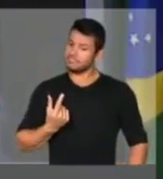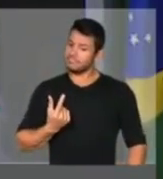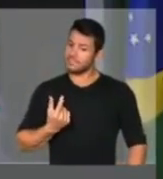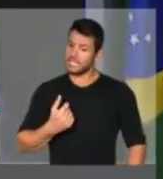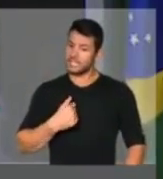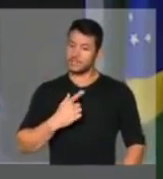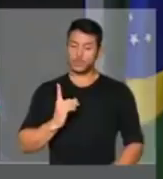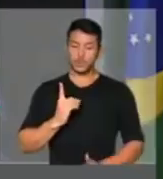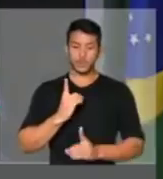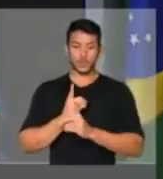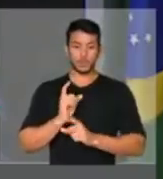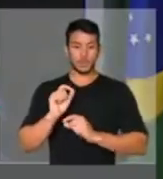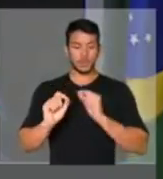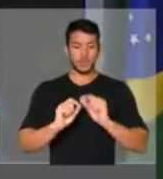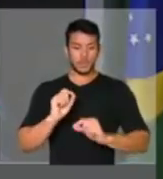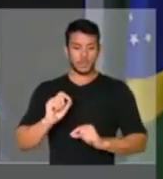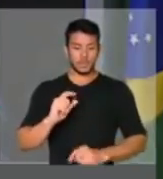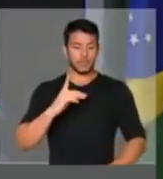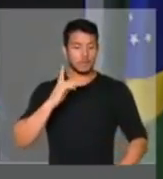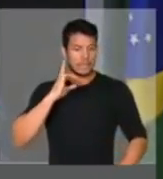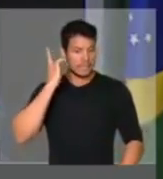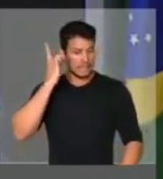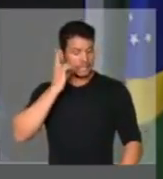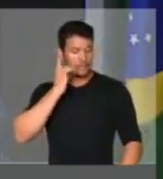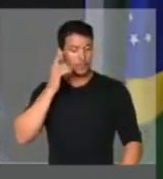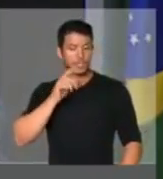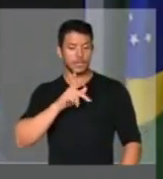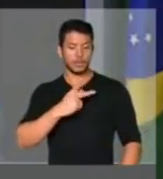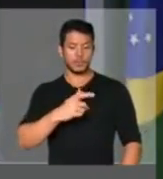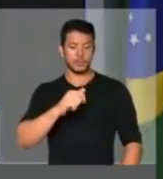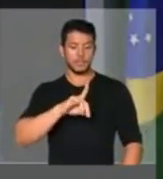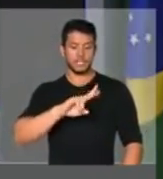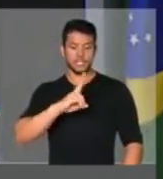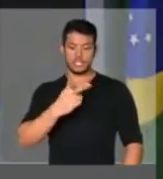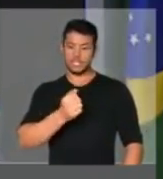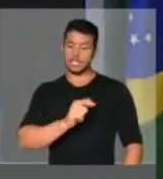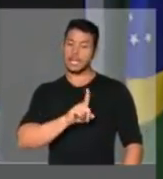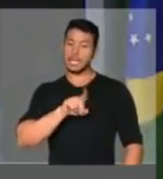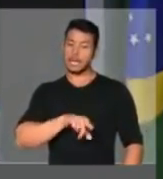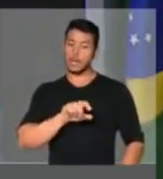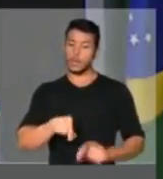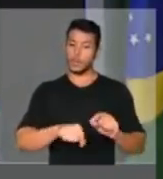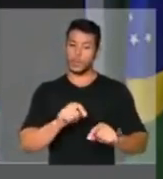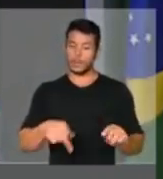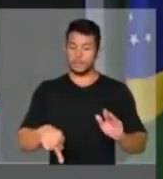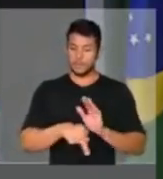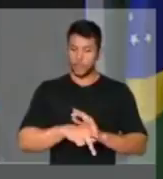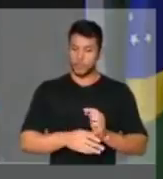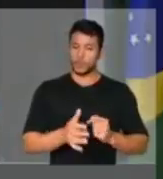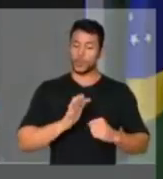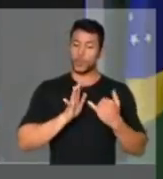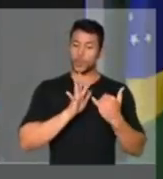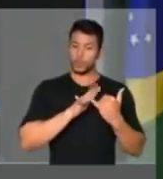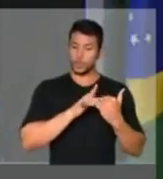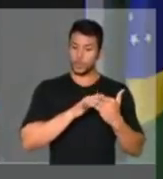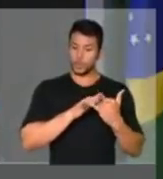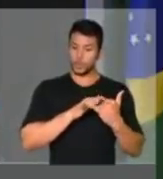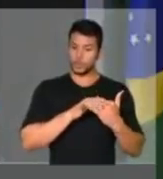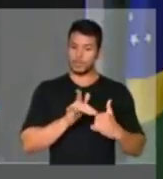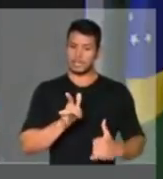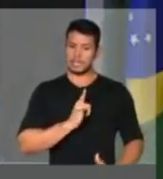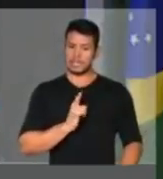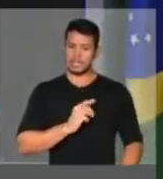descobrir que esse discurso do deputado Alexandre Padilha foi para o seu canal no YouTube, que possui